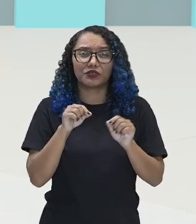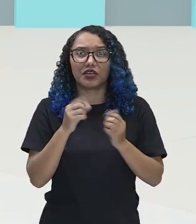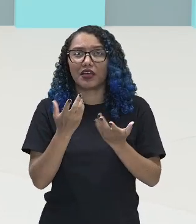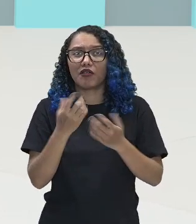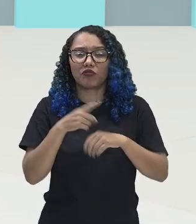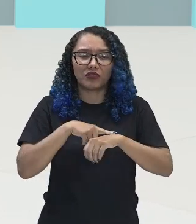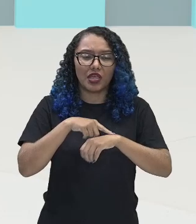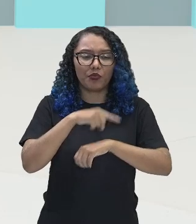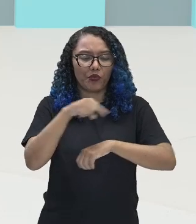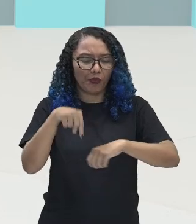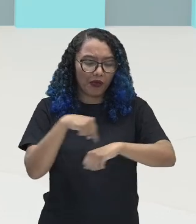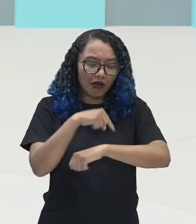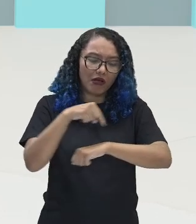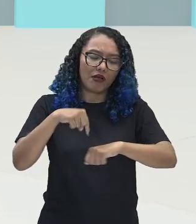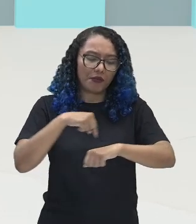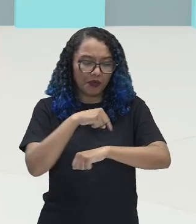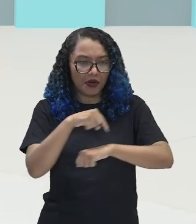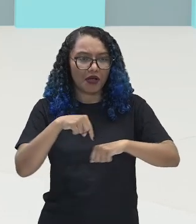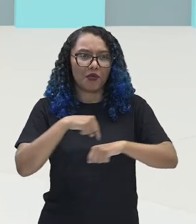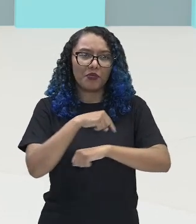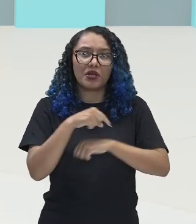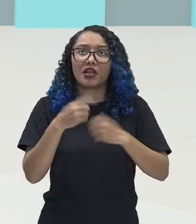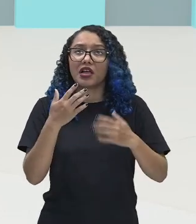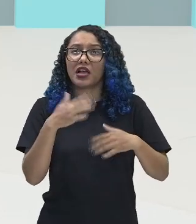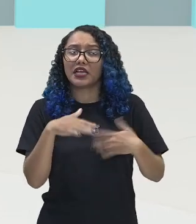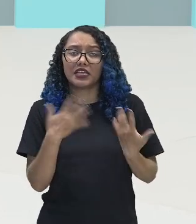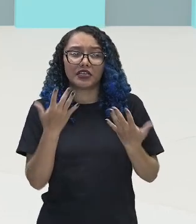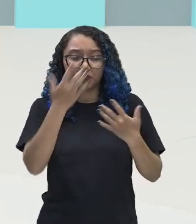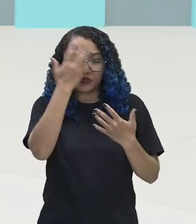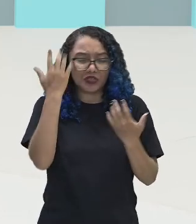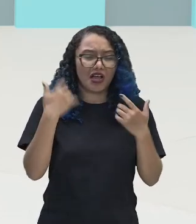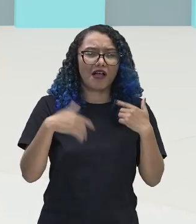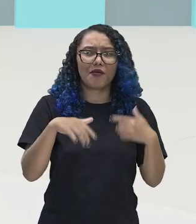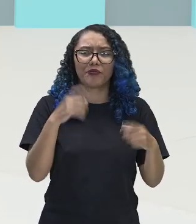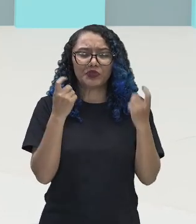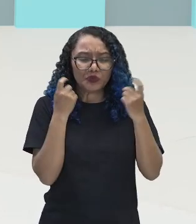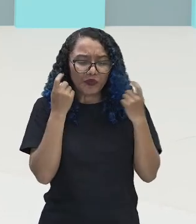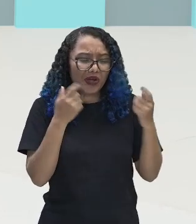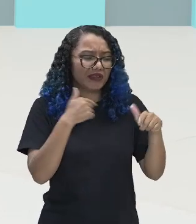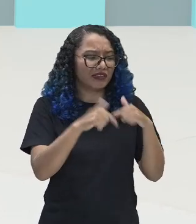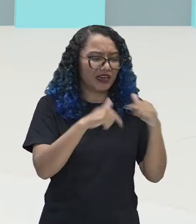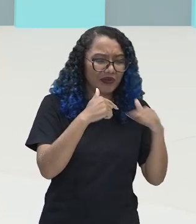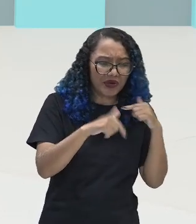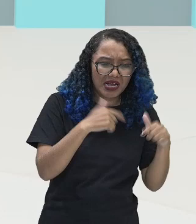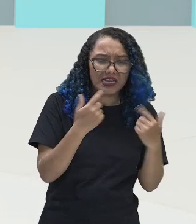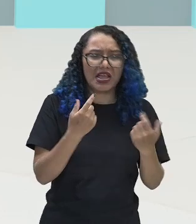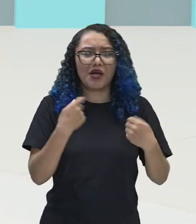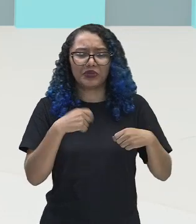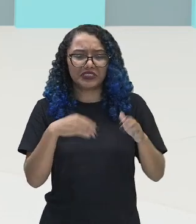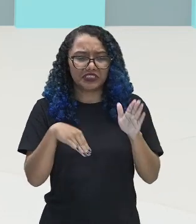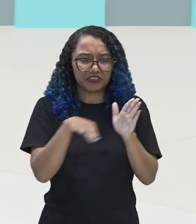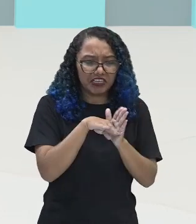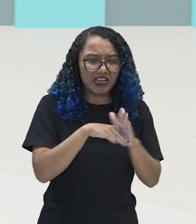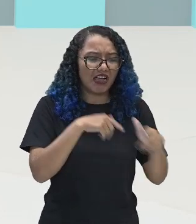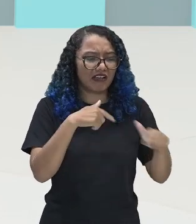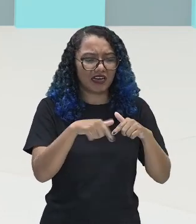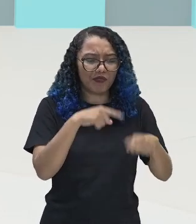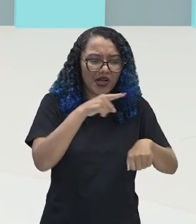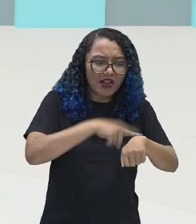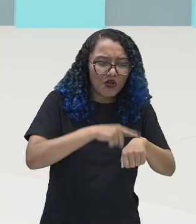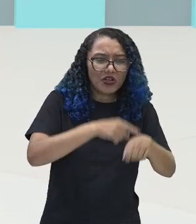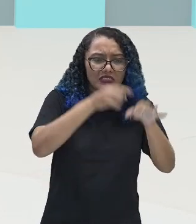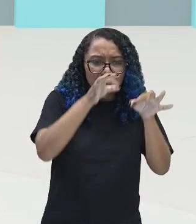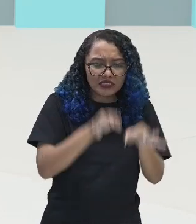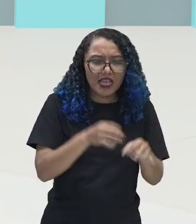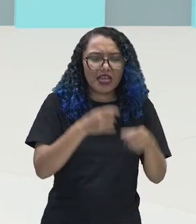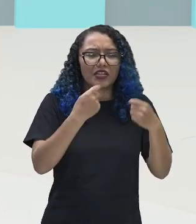Não é? O tempo vai e as pessoas estão preocupadas. Nossa, eu preciso trabalhar, eu preciso estar tal hora no trabalho, eu preciso fazer isso,